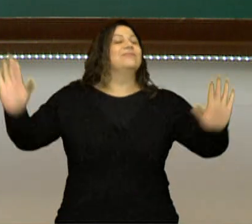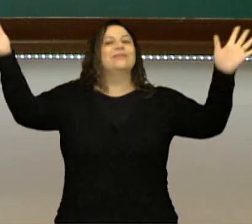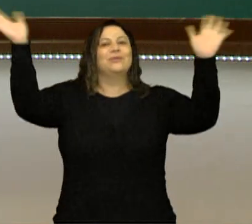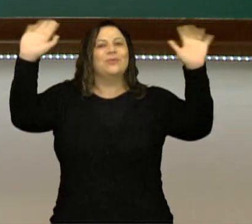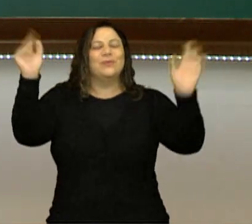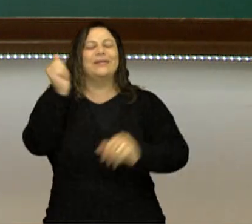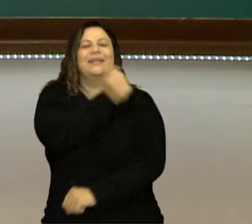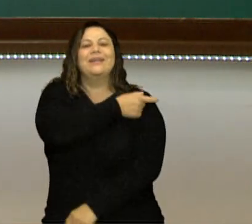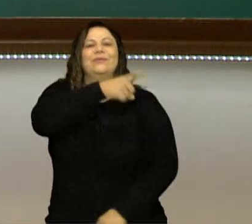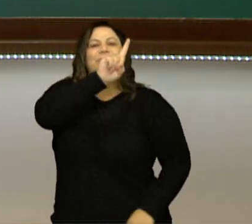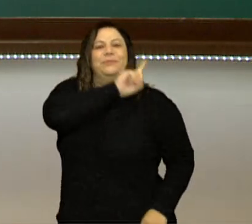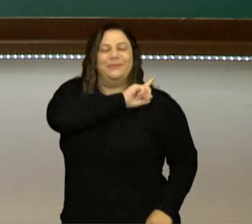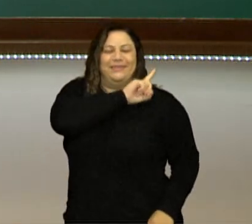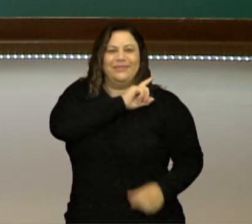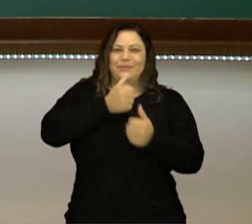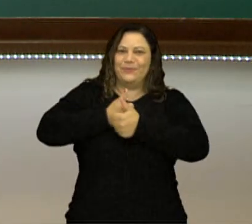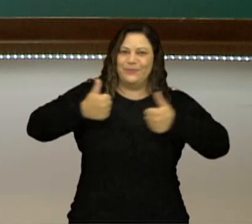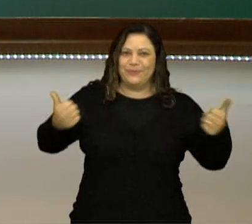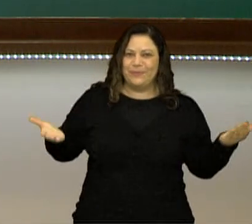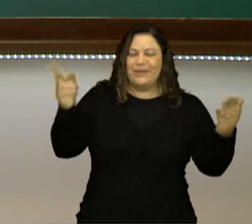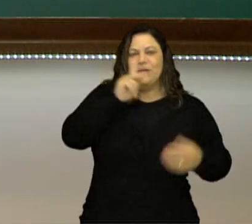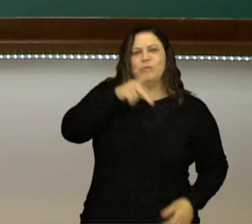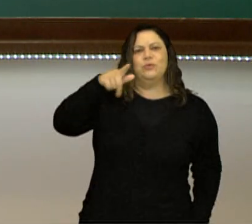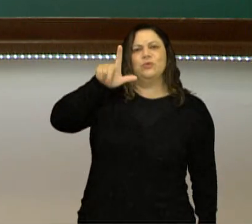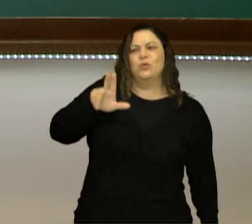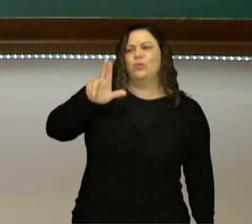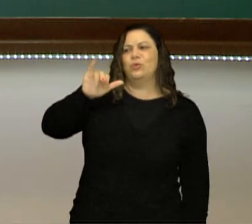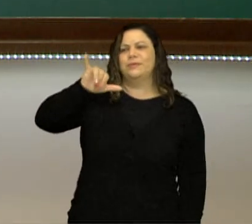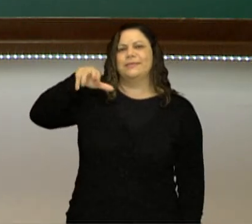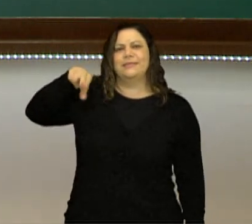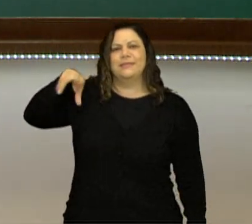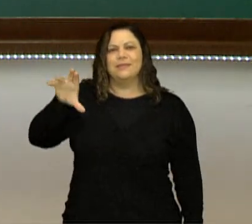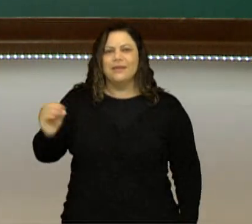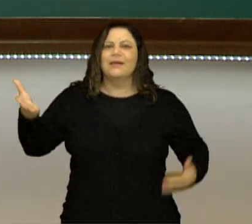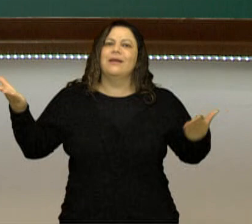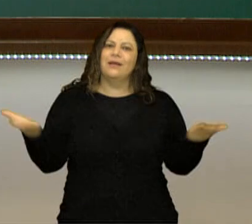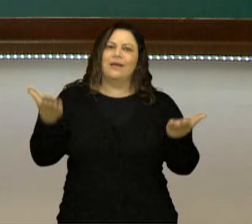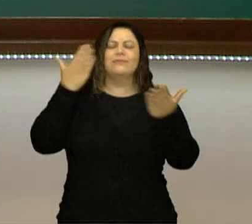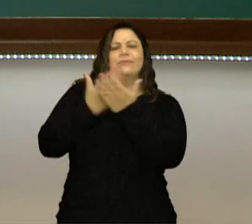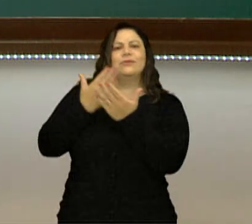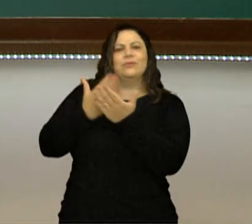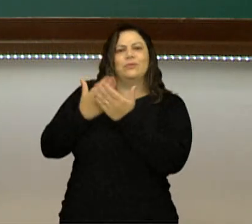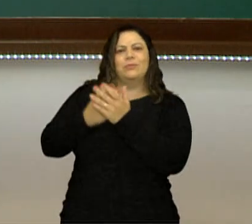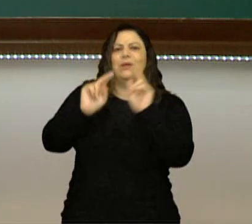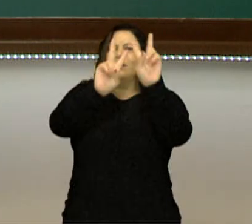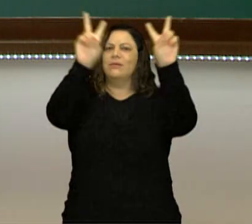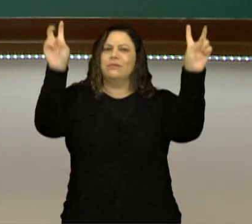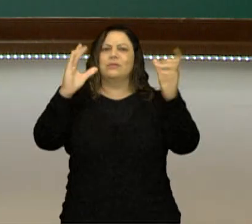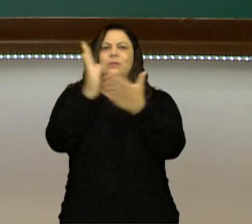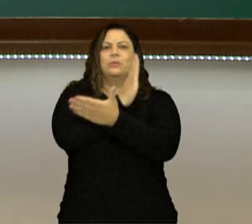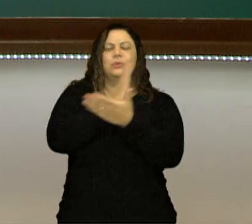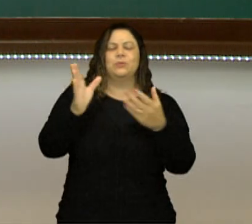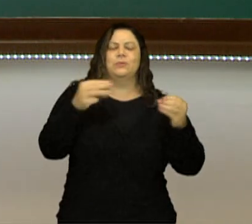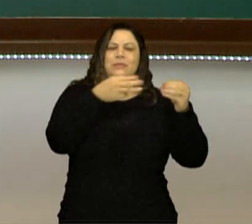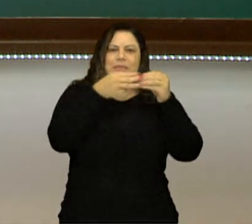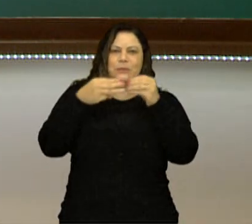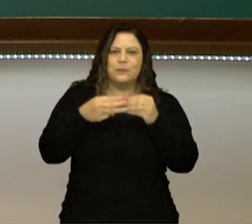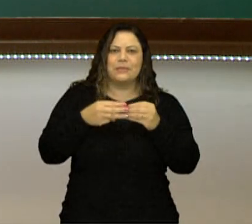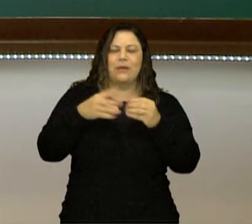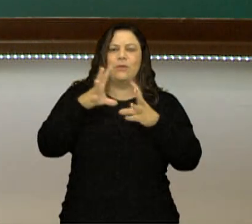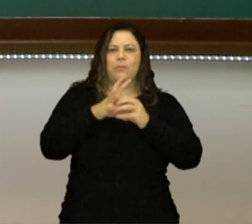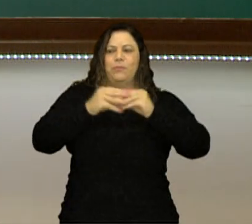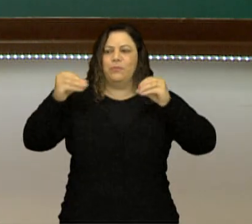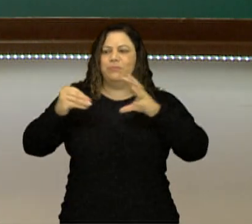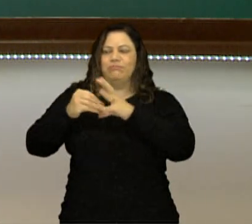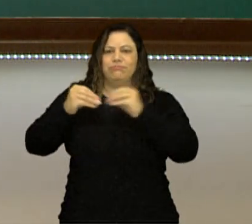Olá, estudantes da primeira série, beleza? Professor Luciano mais uma vez com vocês, trazendo uma aula sobre divisão celular, a chamada